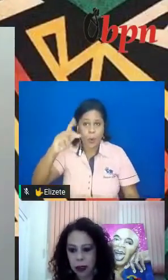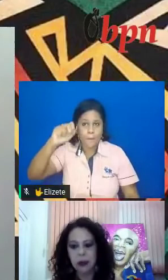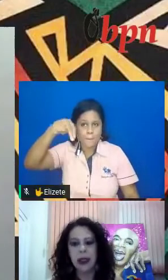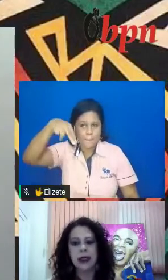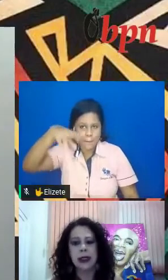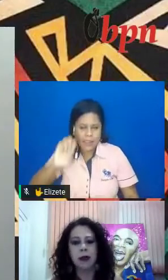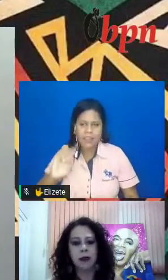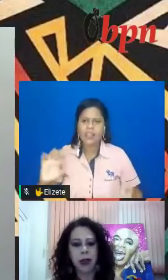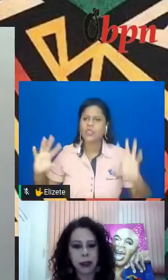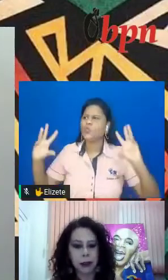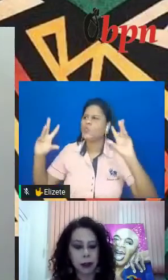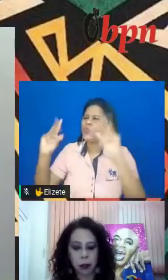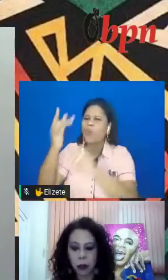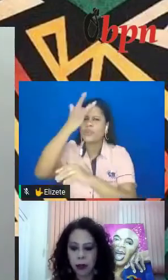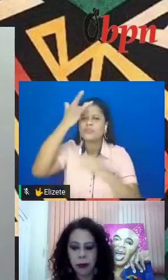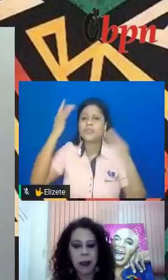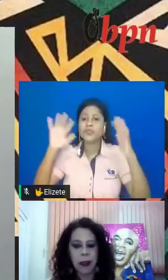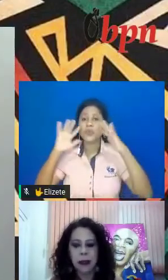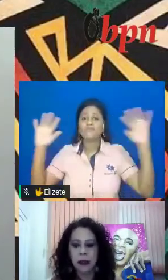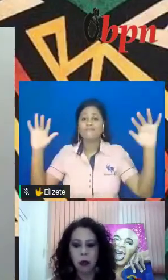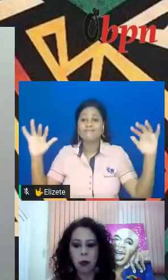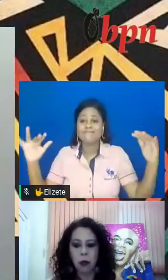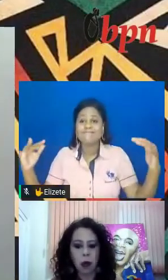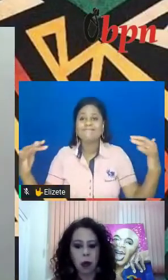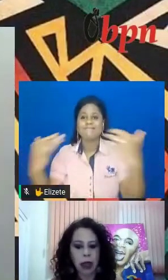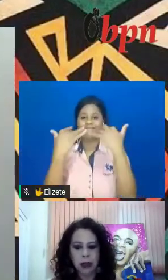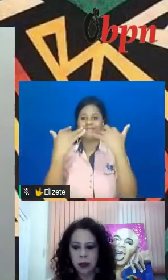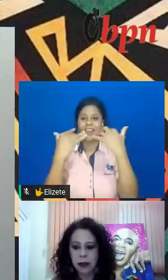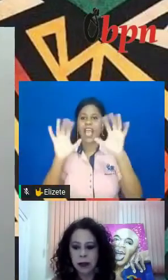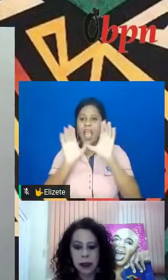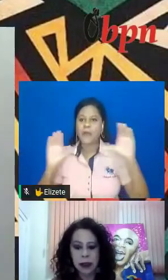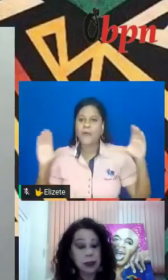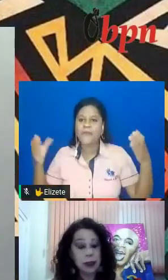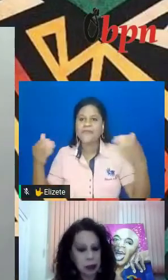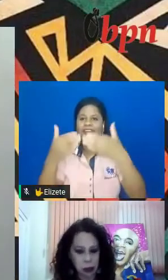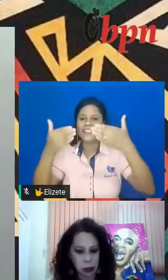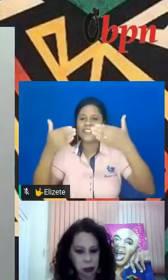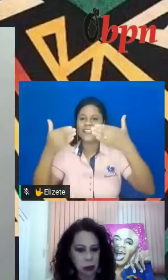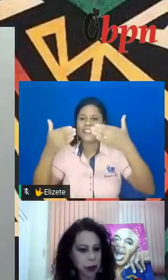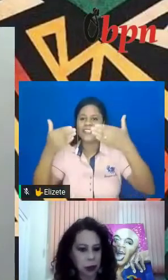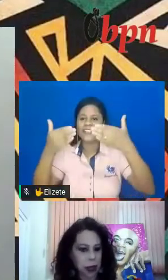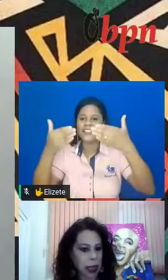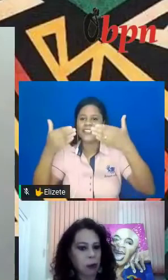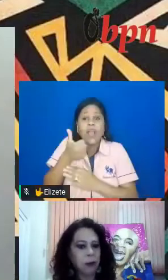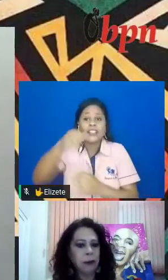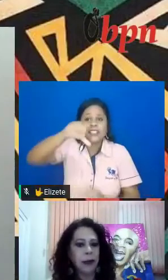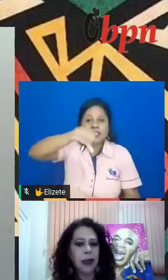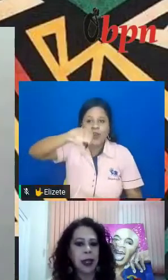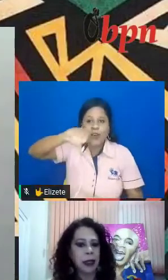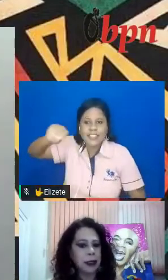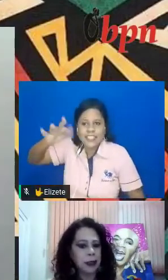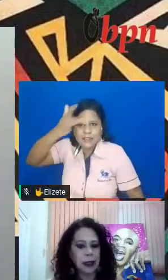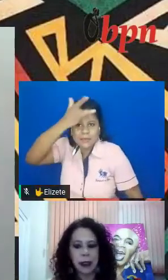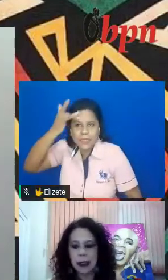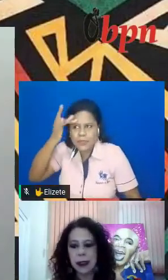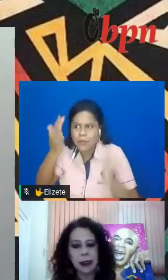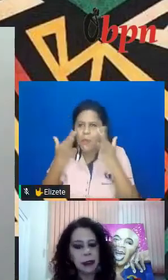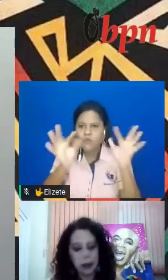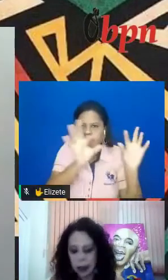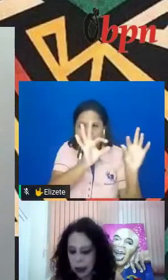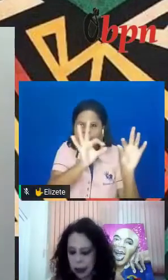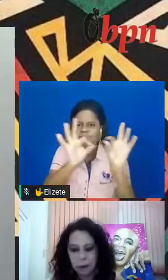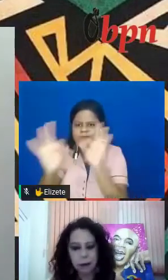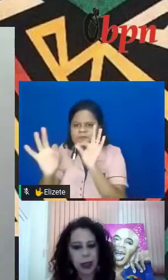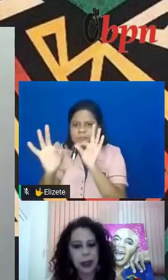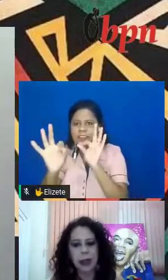estão acompanhando nessa conferência de abertura. São quase 900 pessoas acompanhando em tempo real, né? E